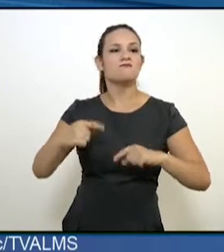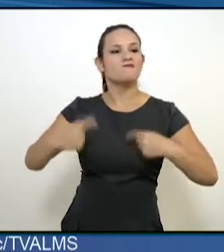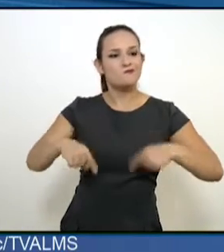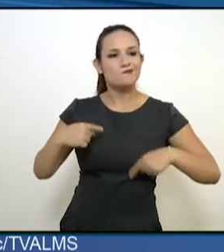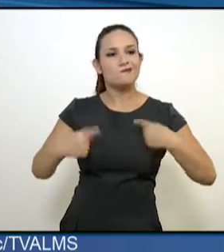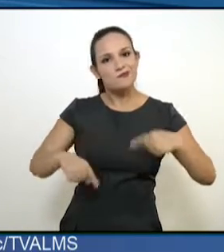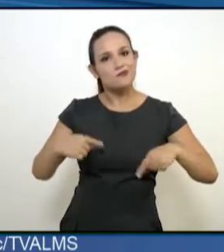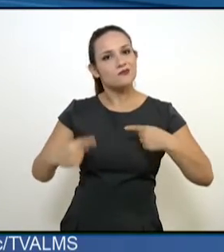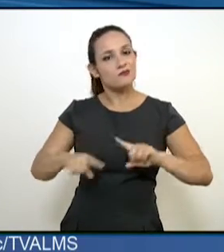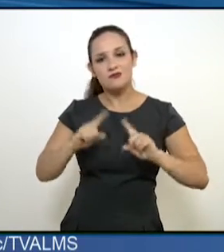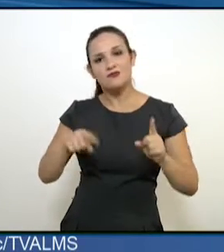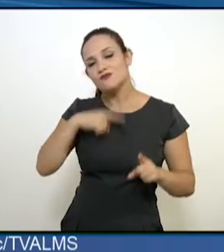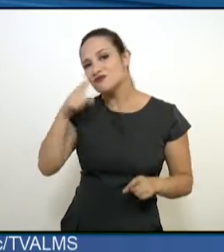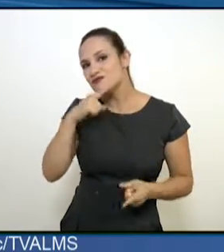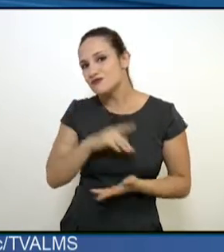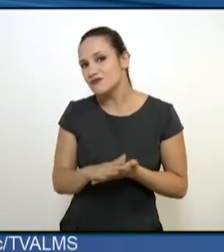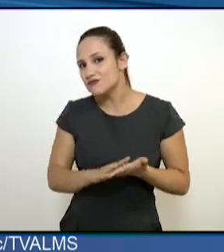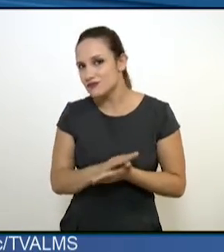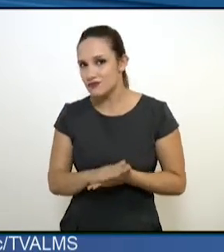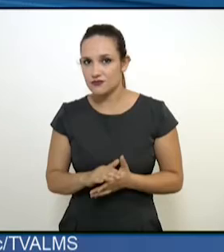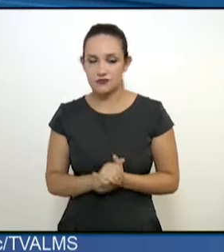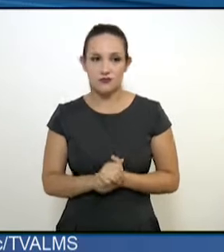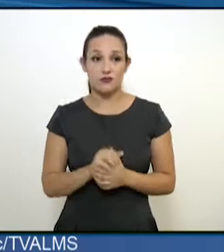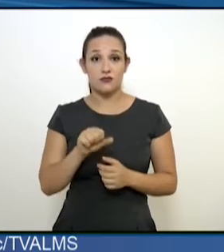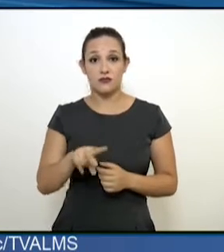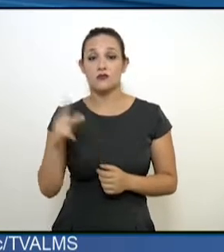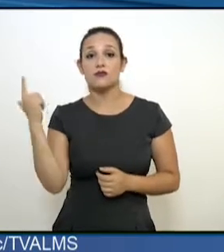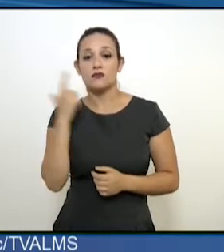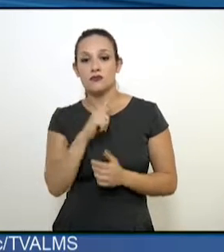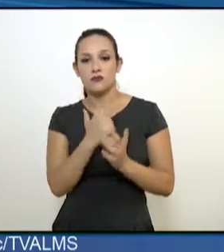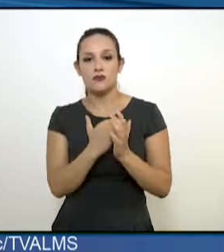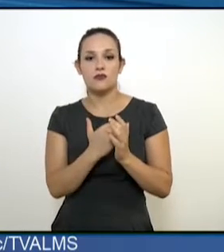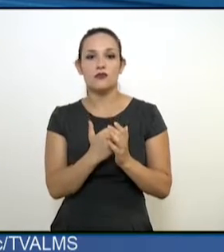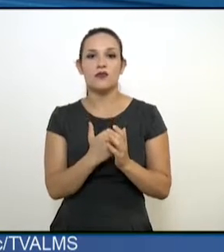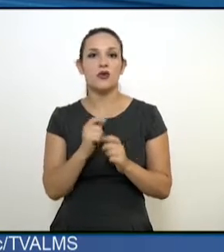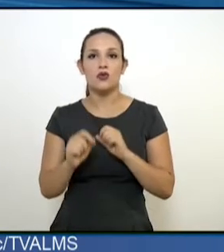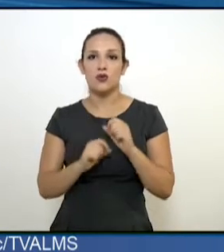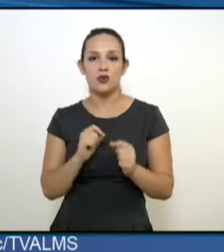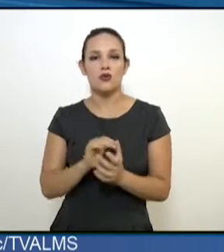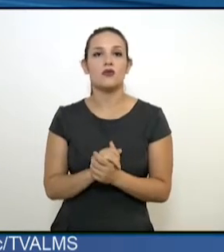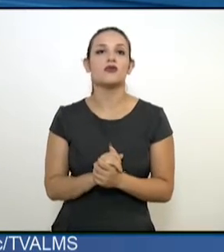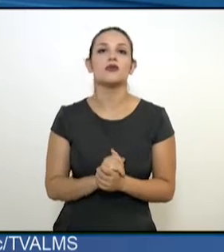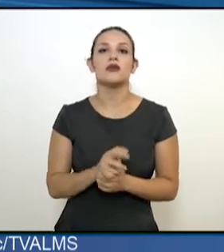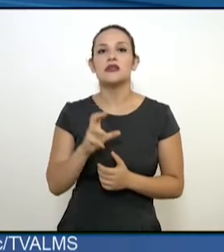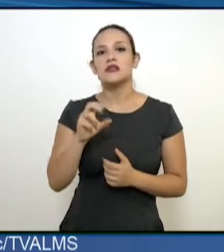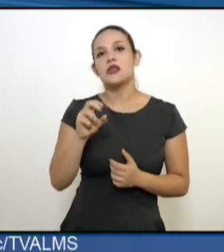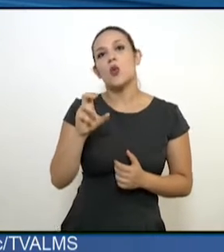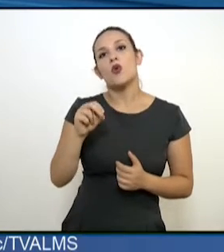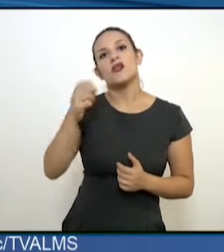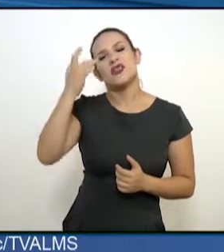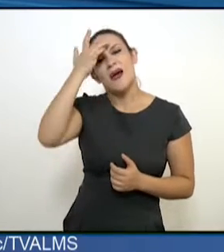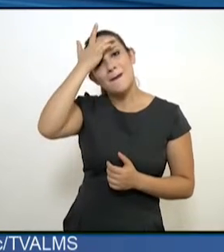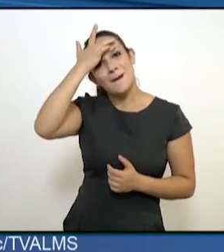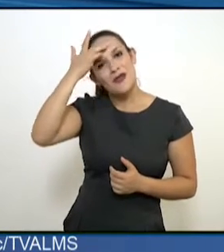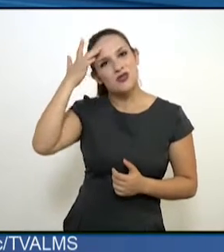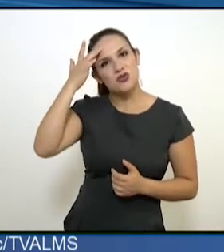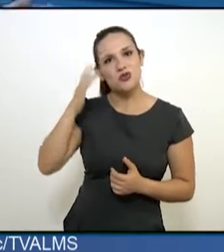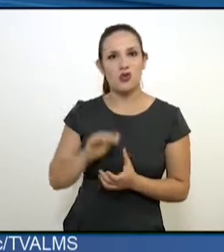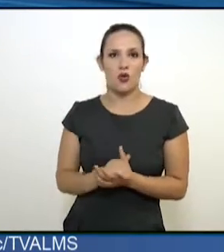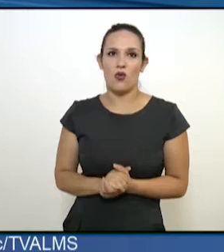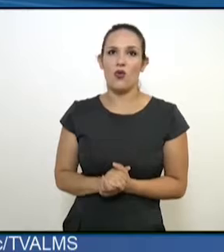conseguiu nada. De 40 subiu para 50 os indecisos para a aprovação da